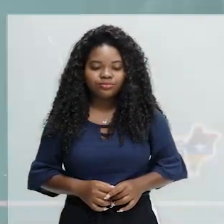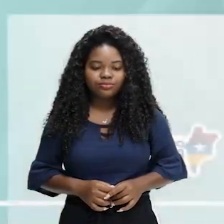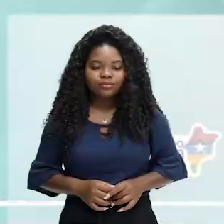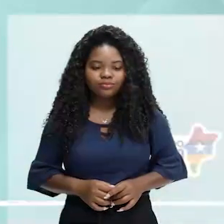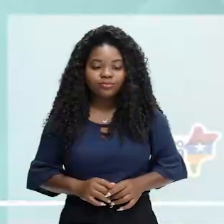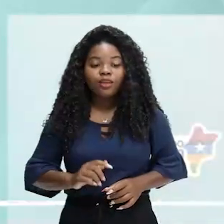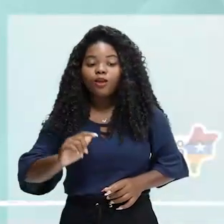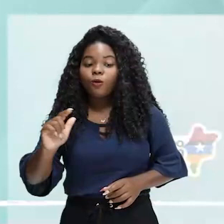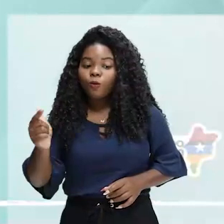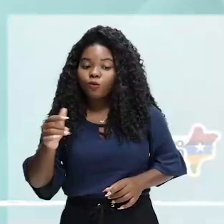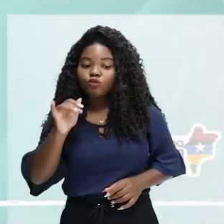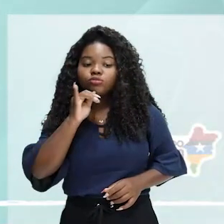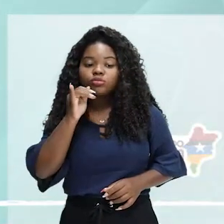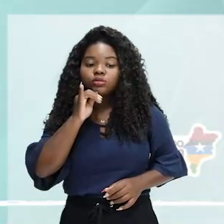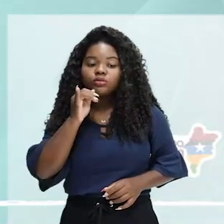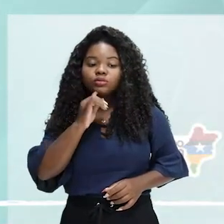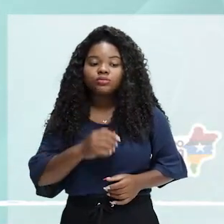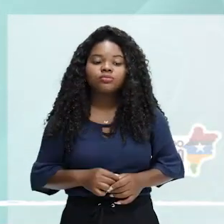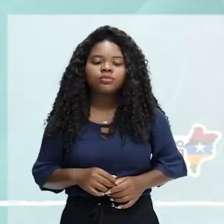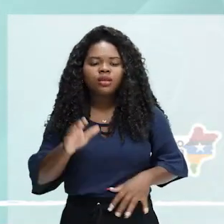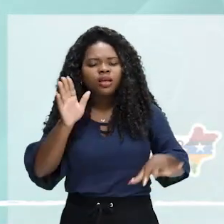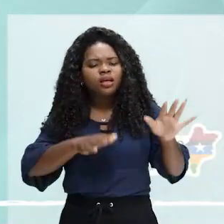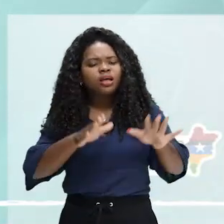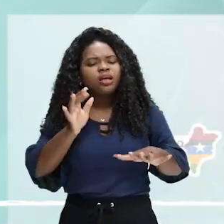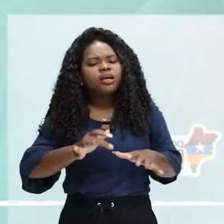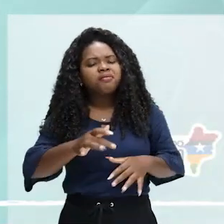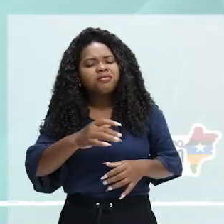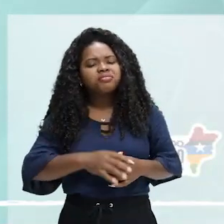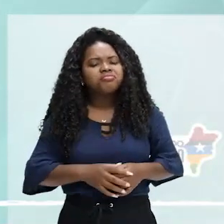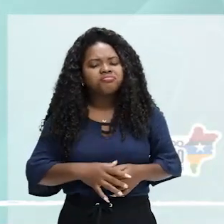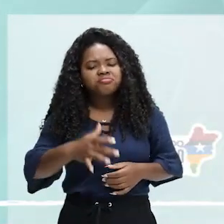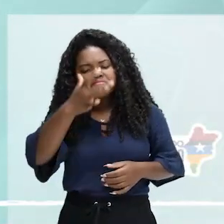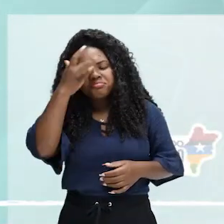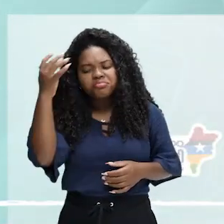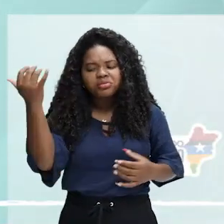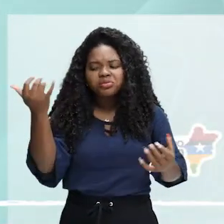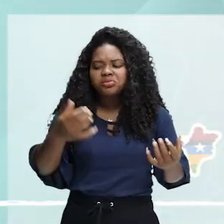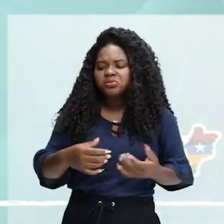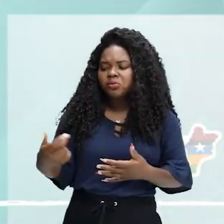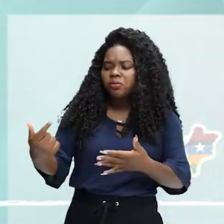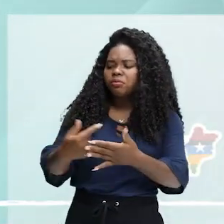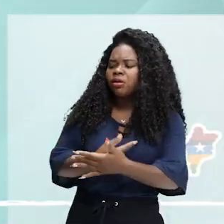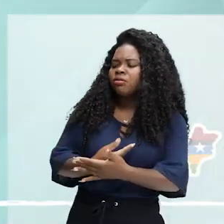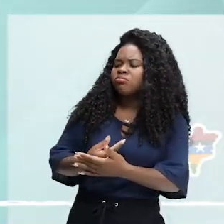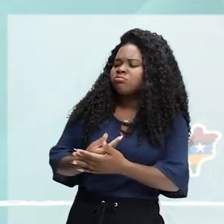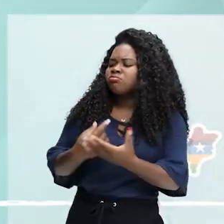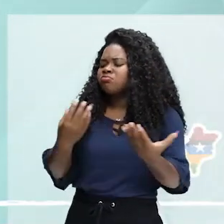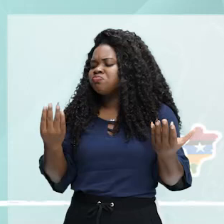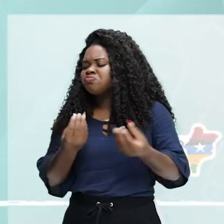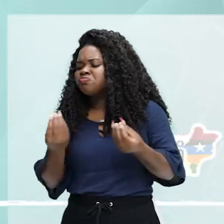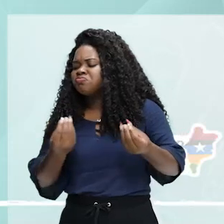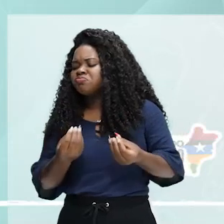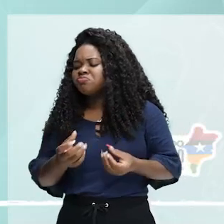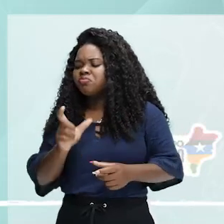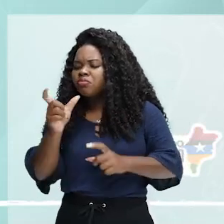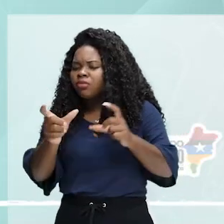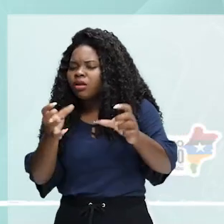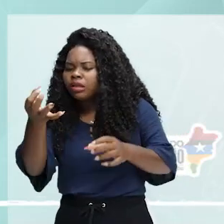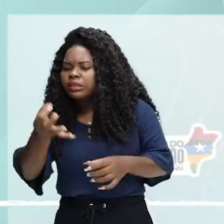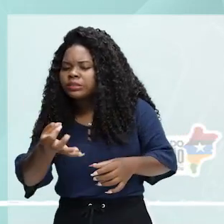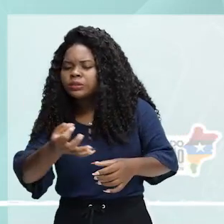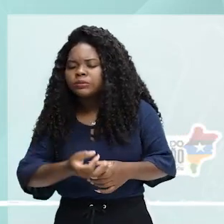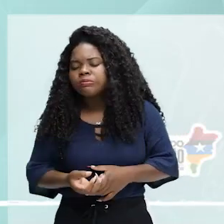Fechando esse texto, olha só, às vezes alguém chega para nós e com a palavra certa, com a